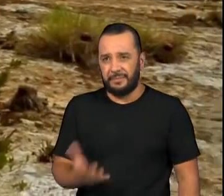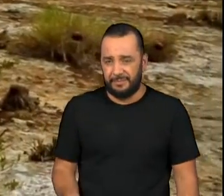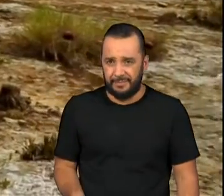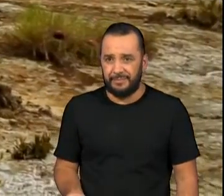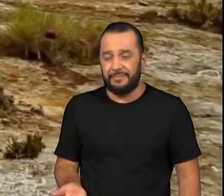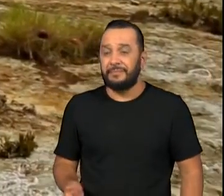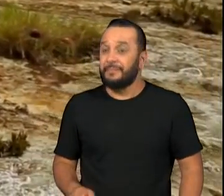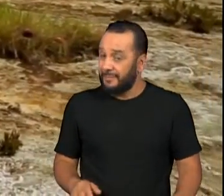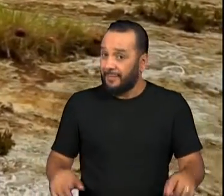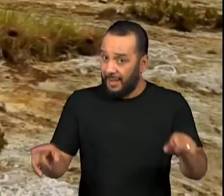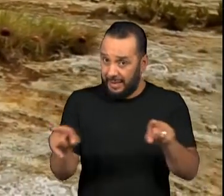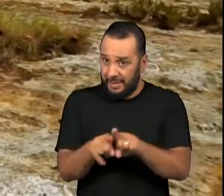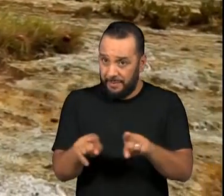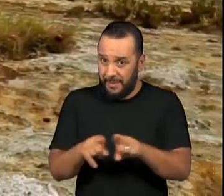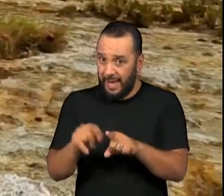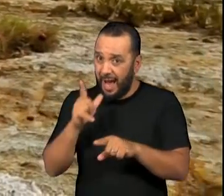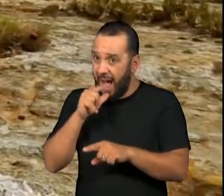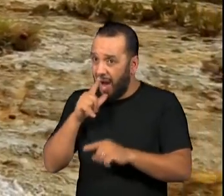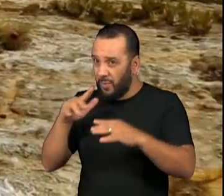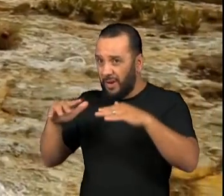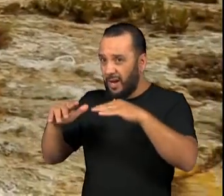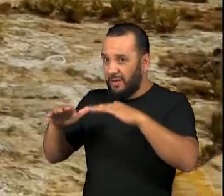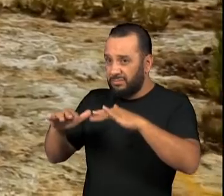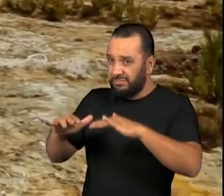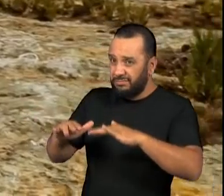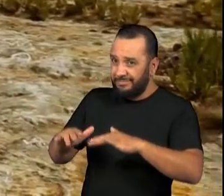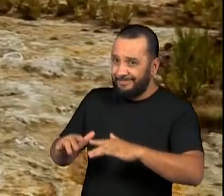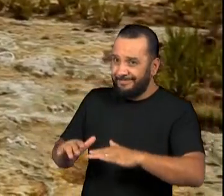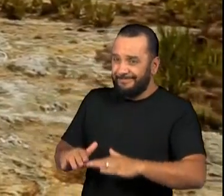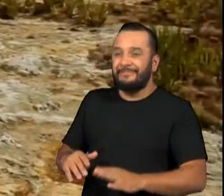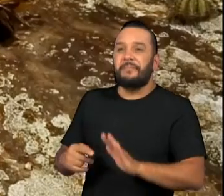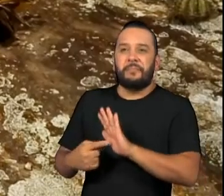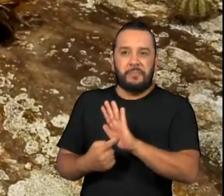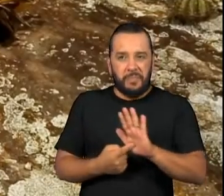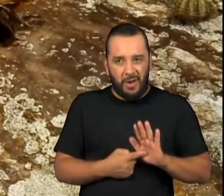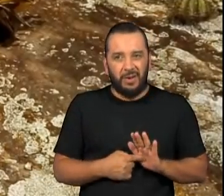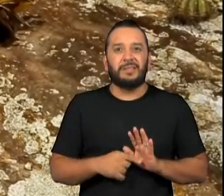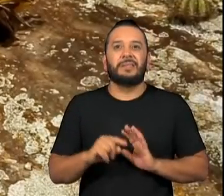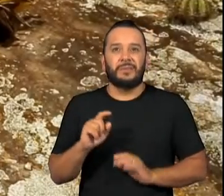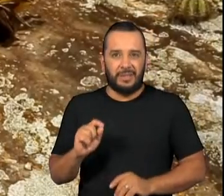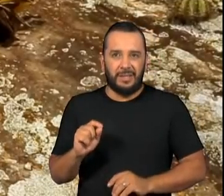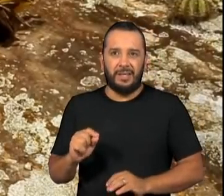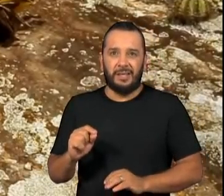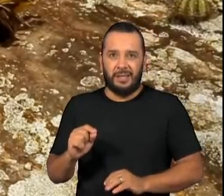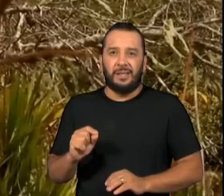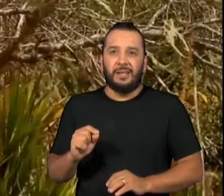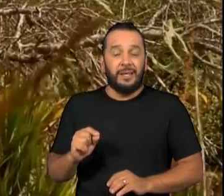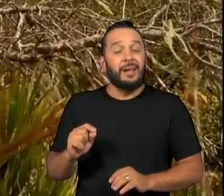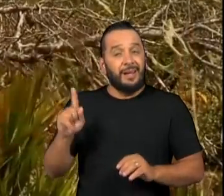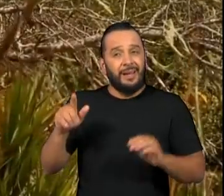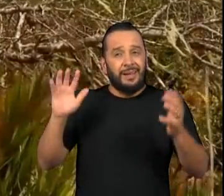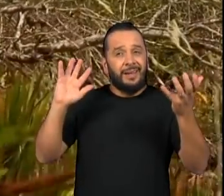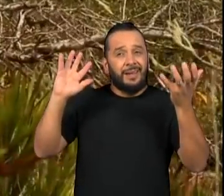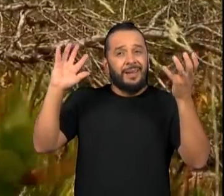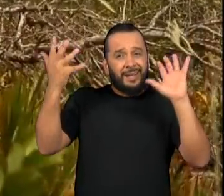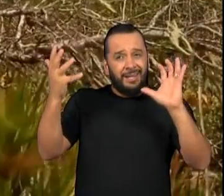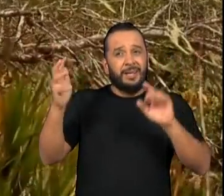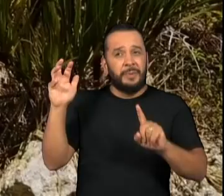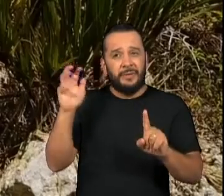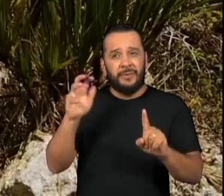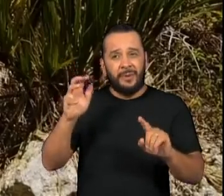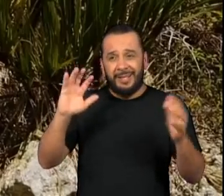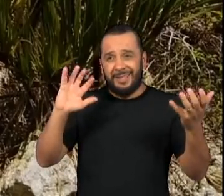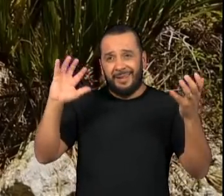redução da superfície hídrica mostra um efeito aí combinado, possivelmente um efeito climático, com